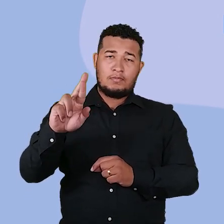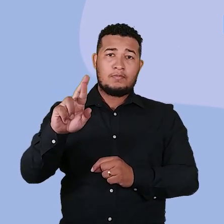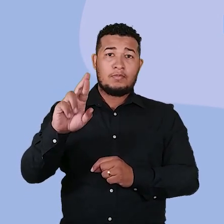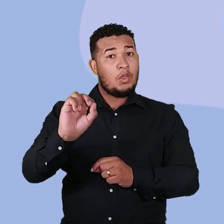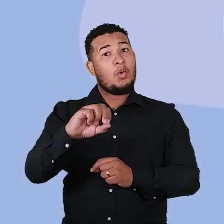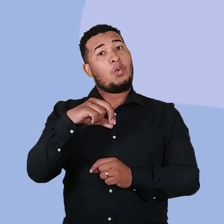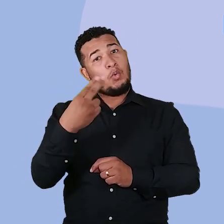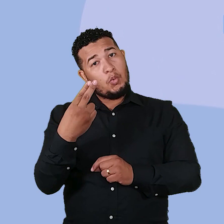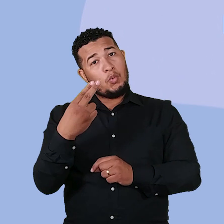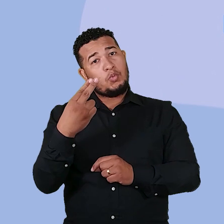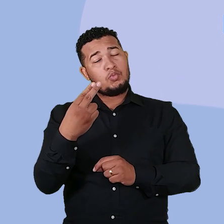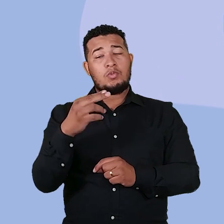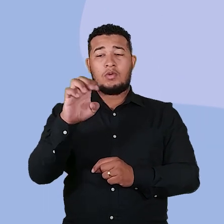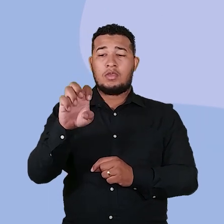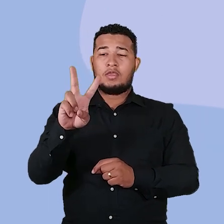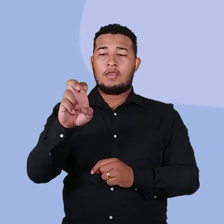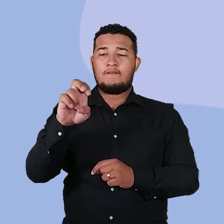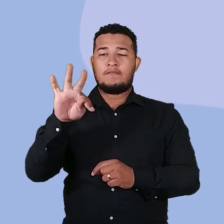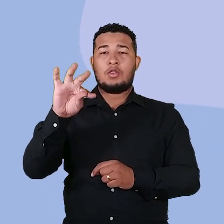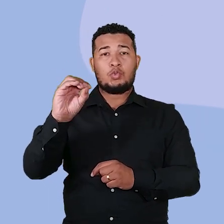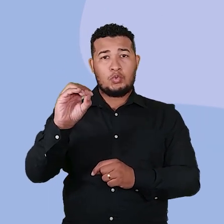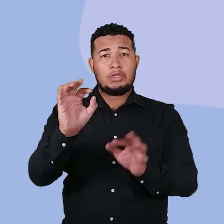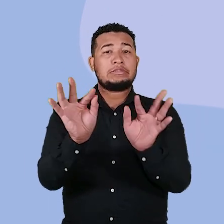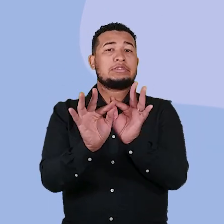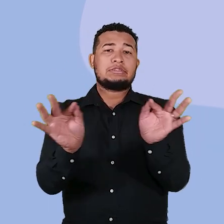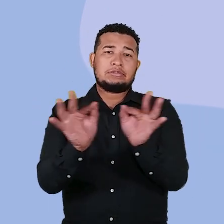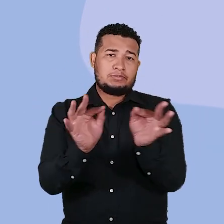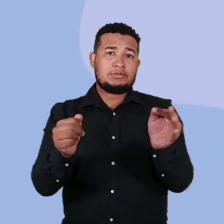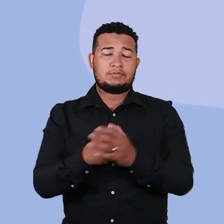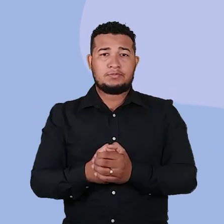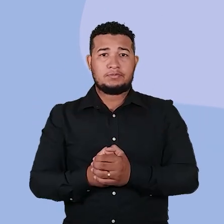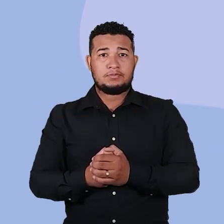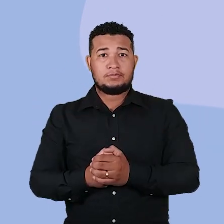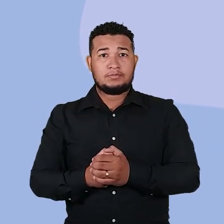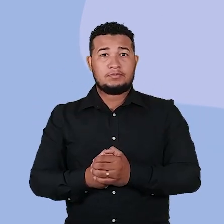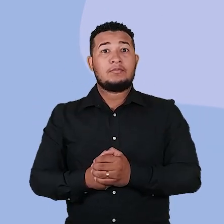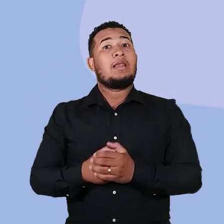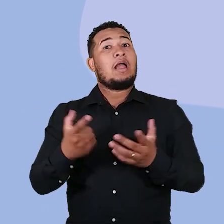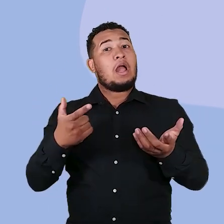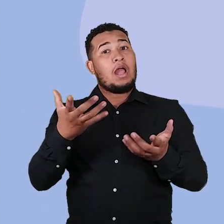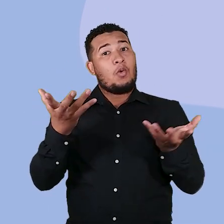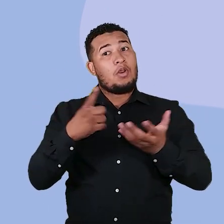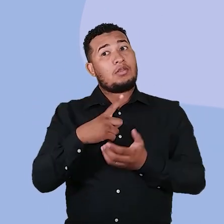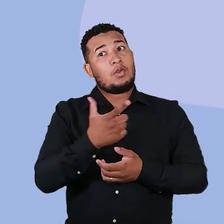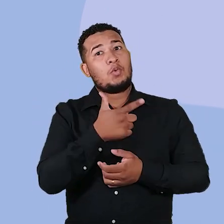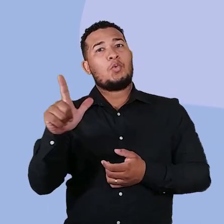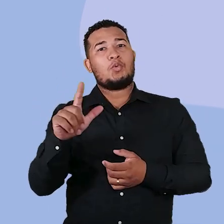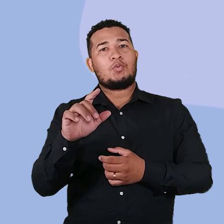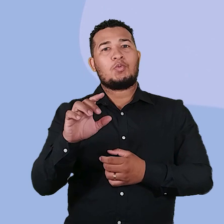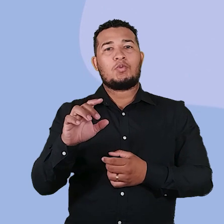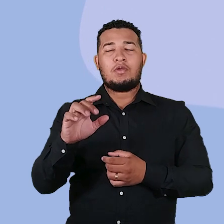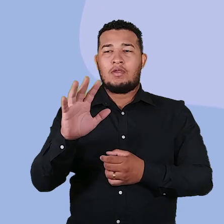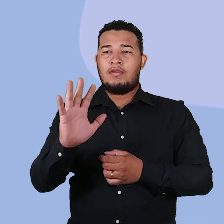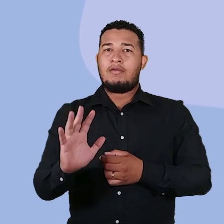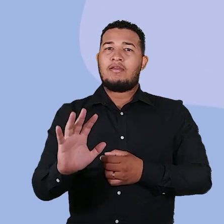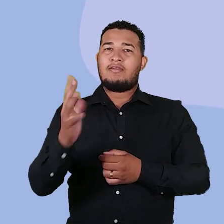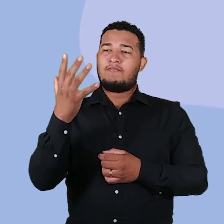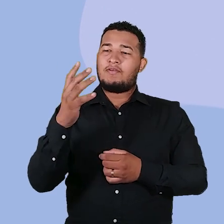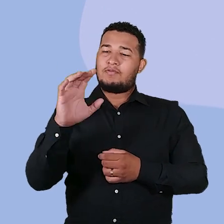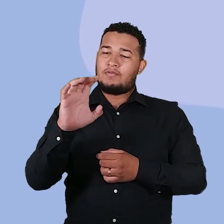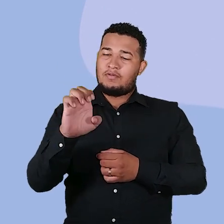ou evento simples vamos falar agora de evento equiprovável